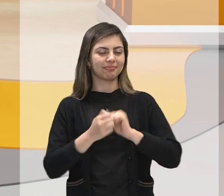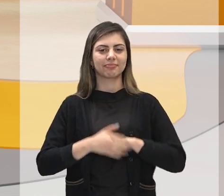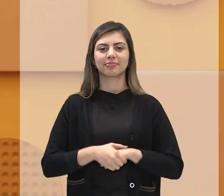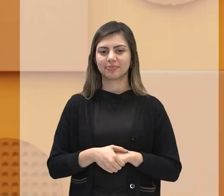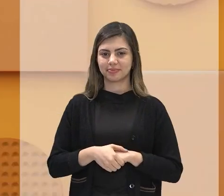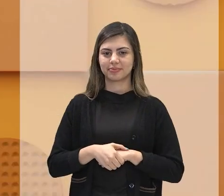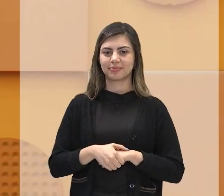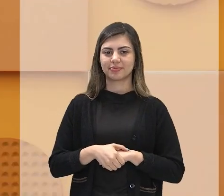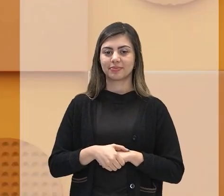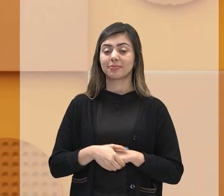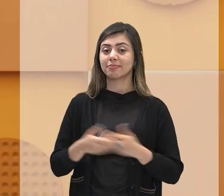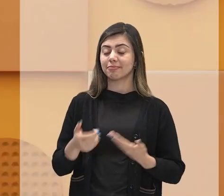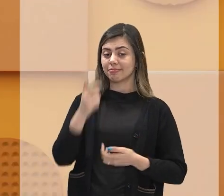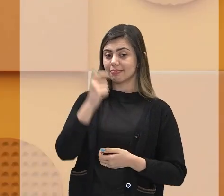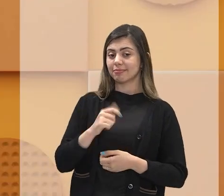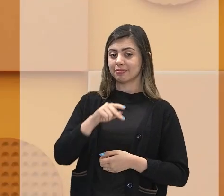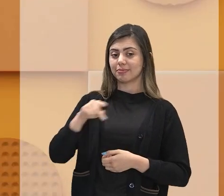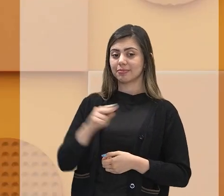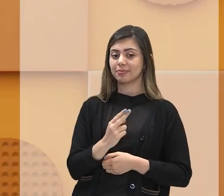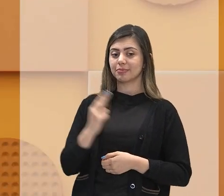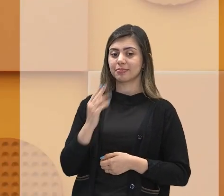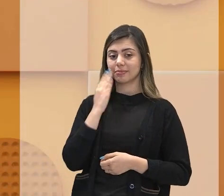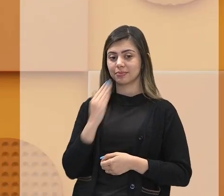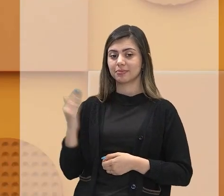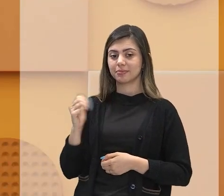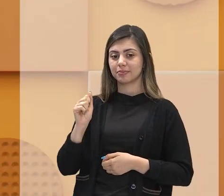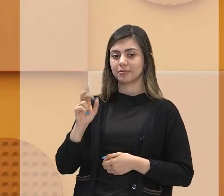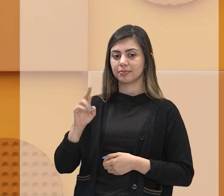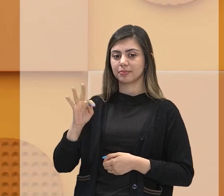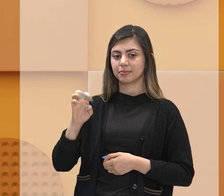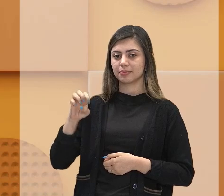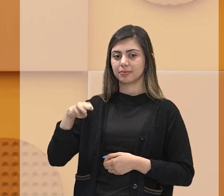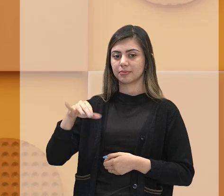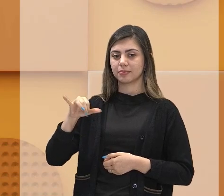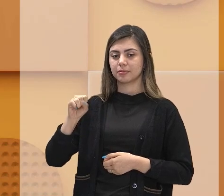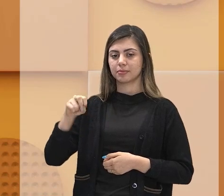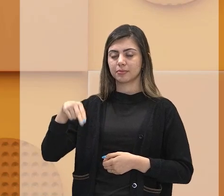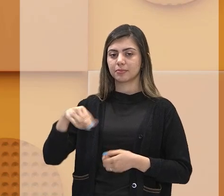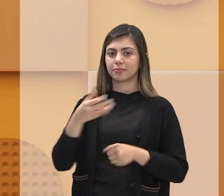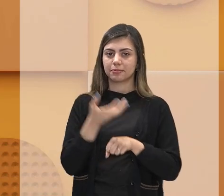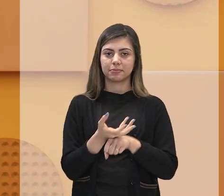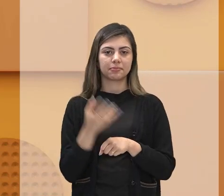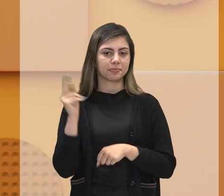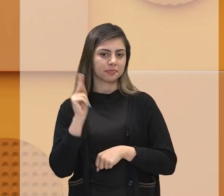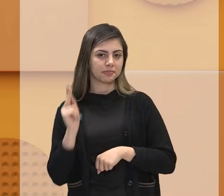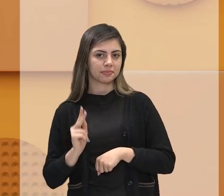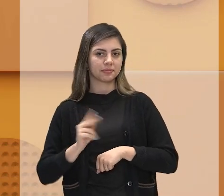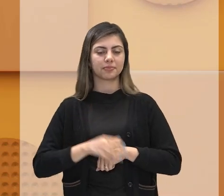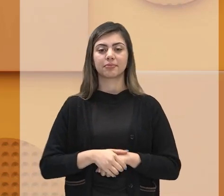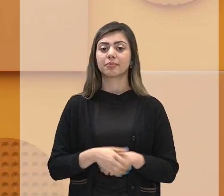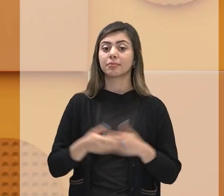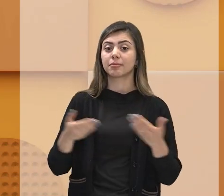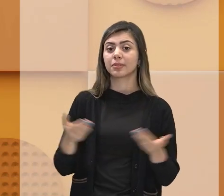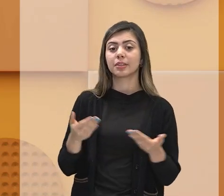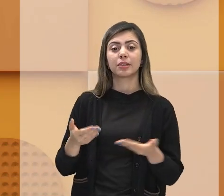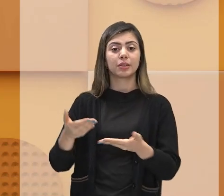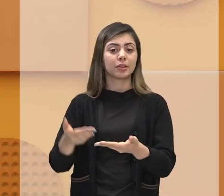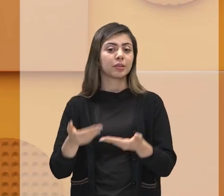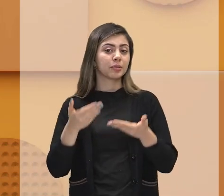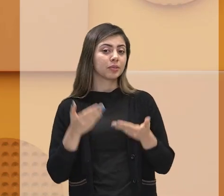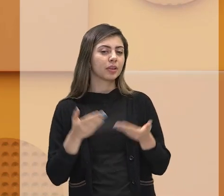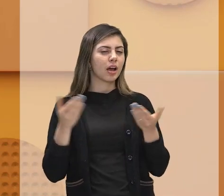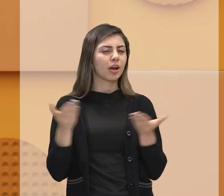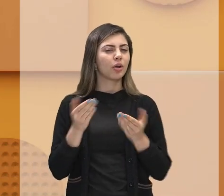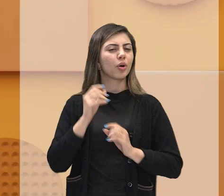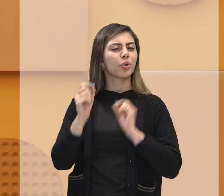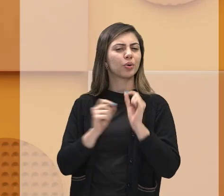vocês. Eu sou o professor Artêmio Montanho do Componente de História, tá? E eu quero convidá-los a verificar qual